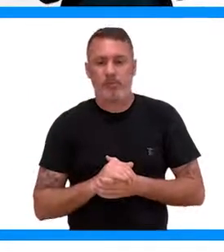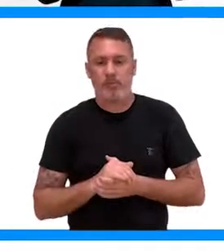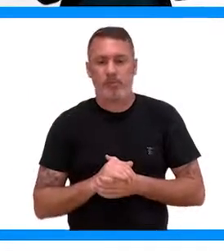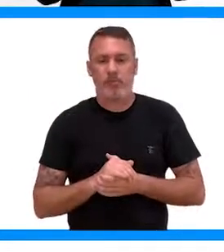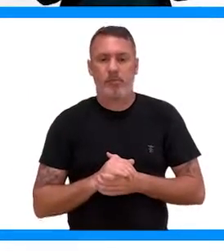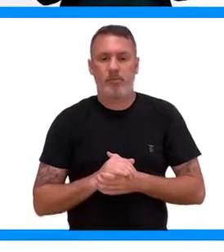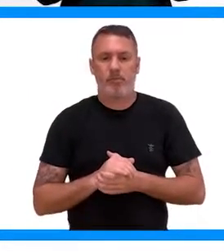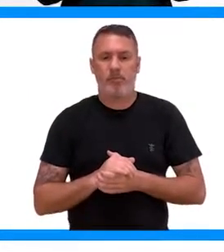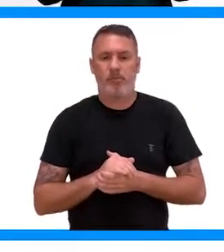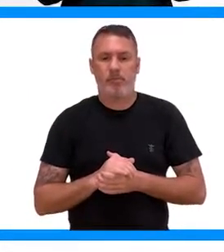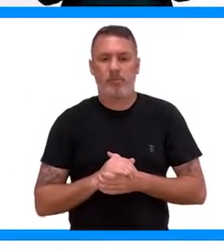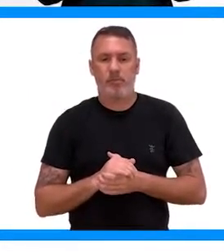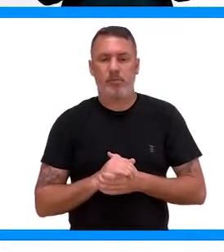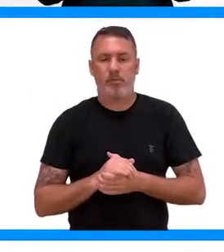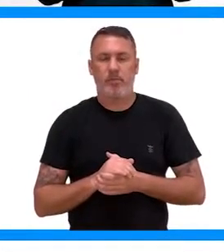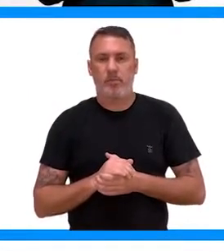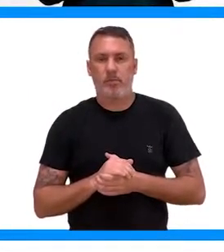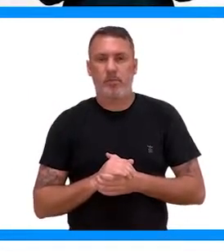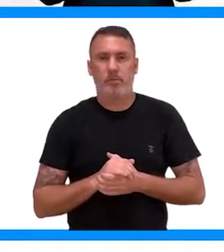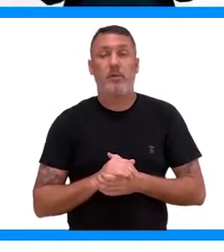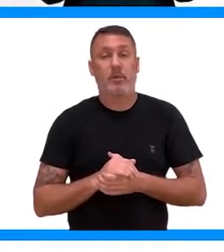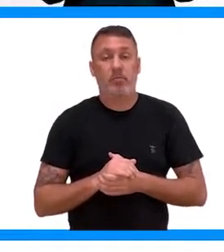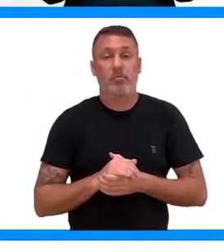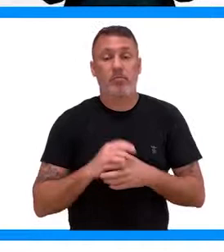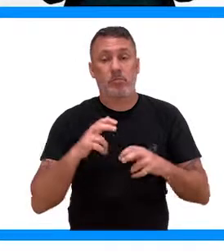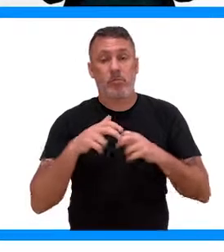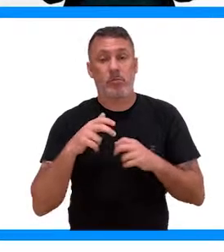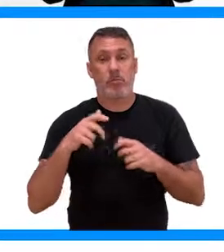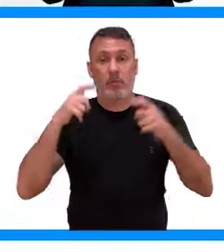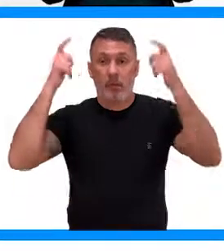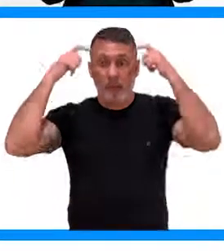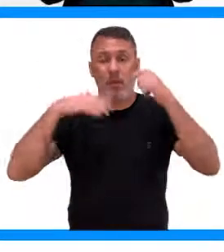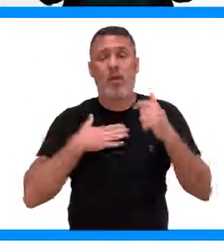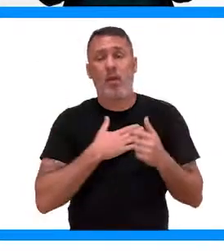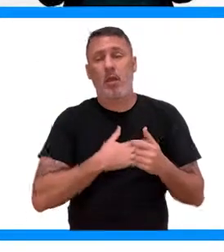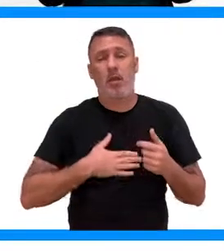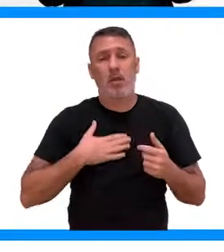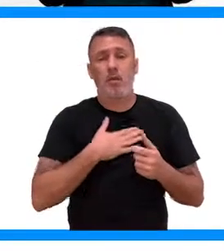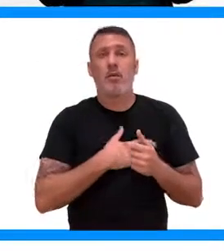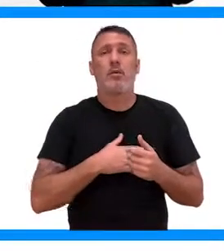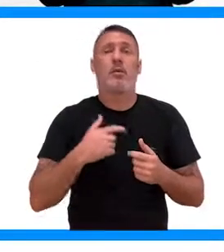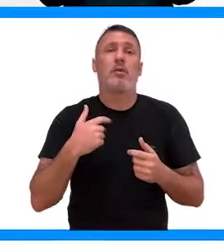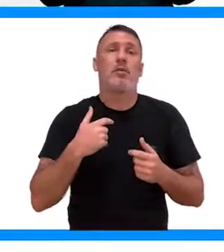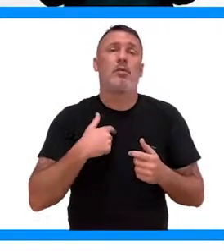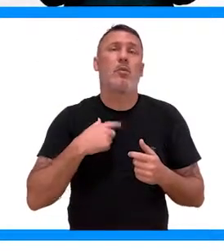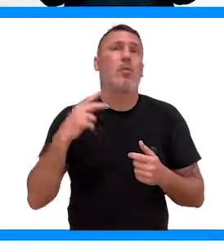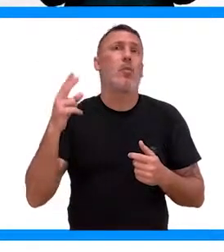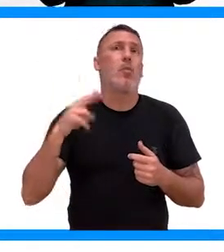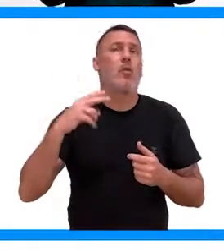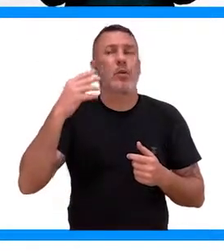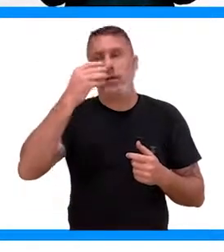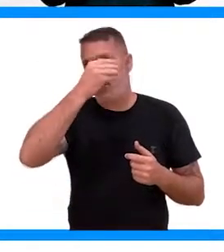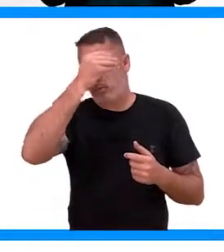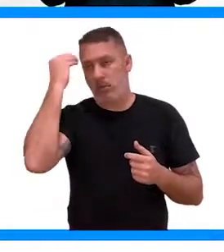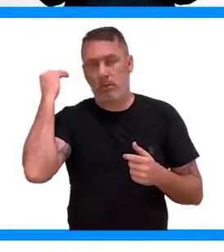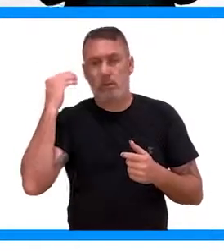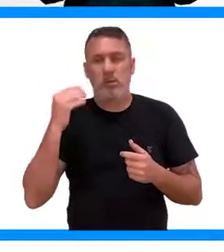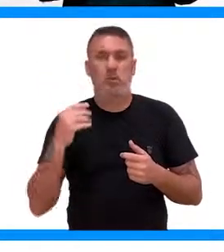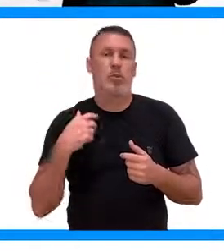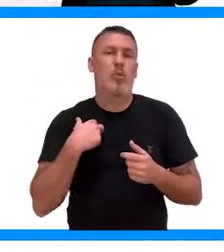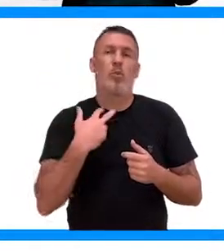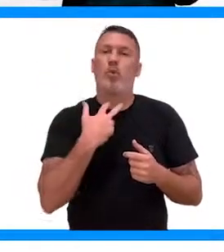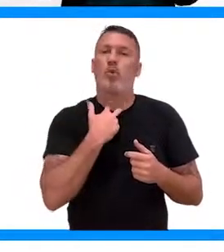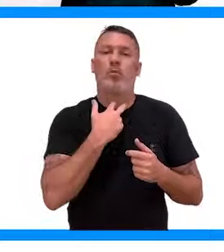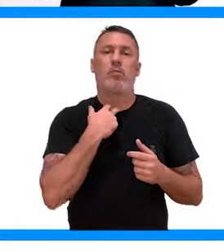del que eu nunca me olvido e não puedo regresar. Então, do México querido que ele nunca se esquece